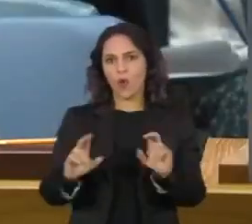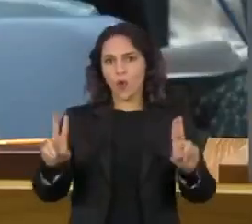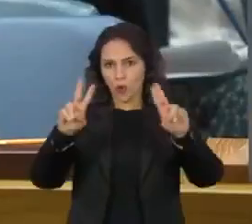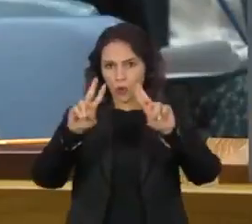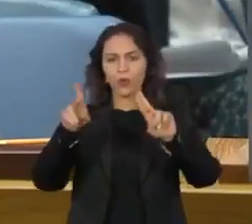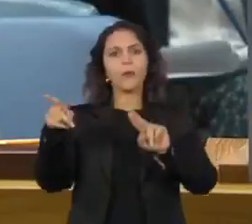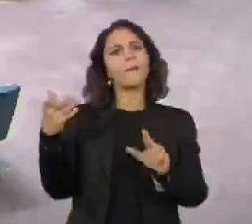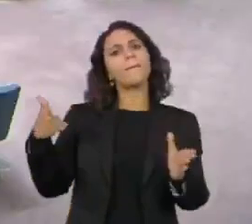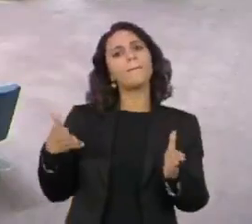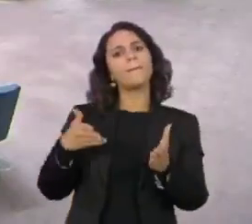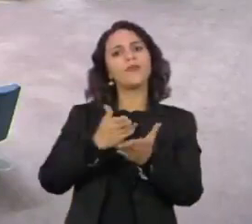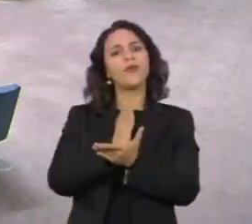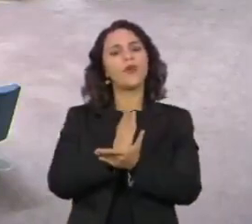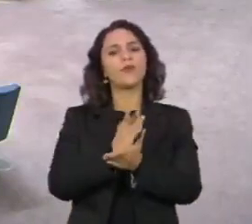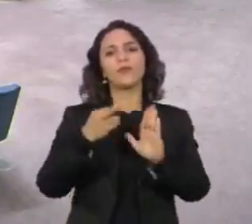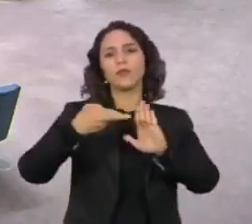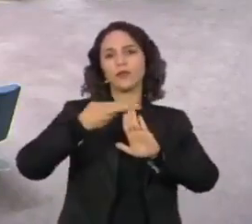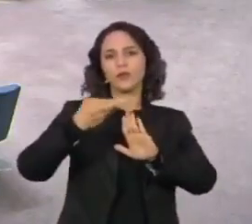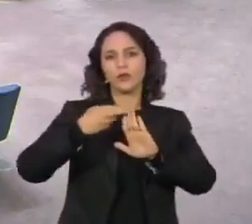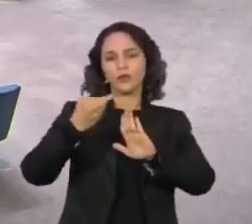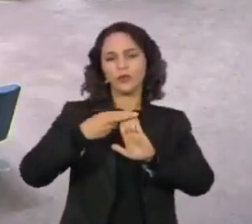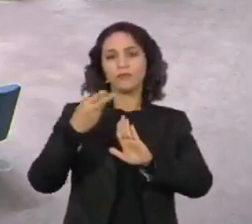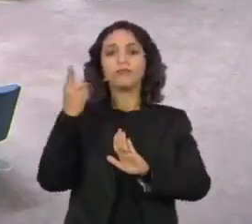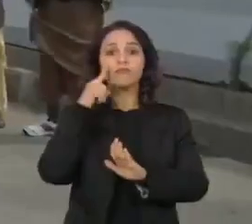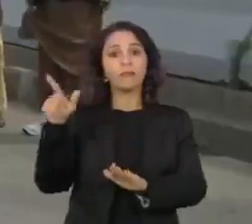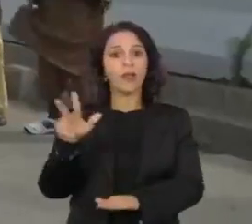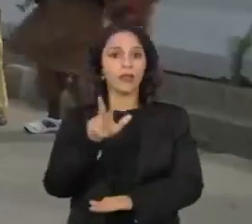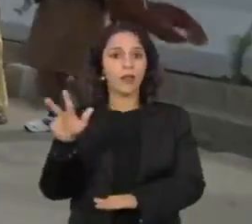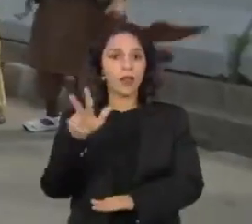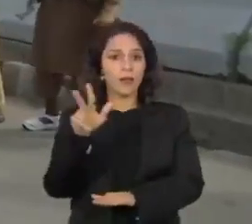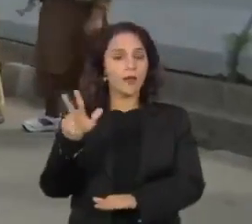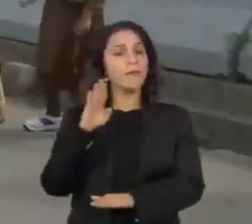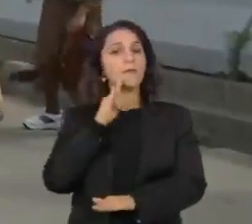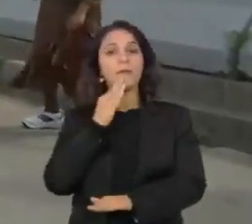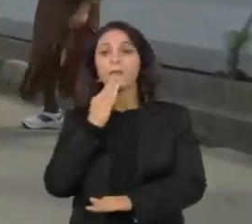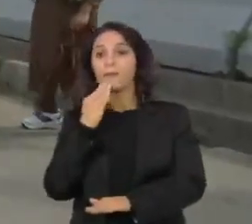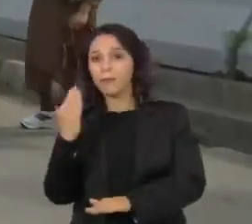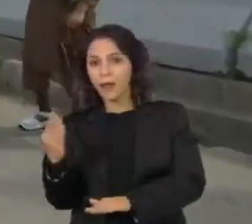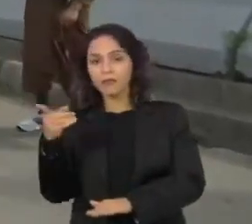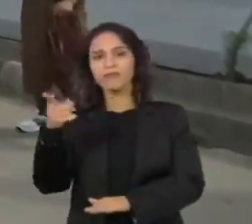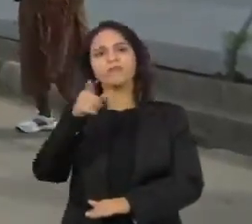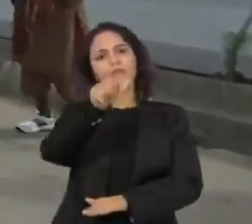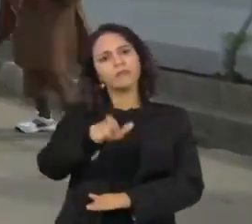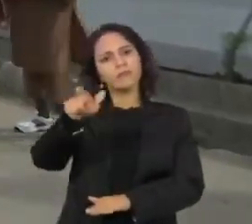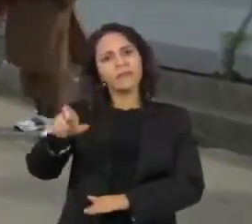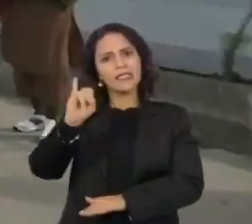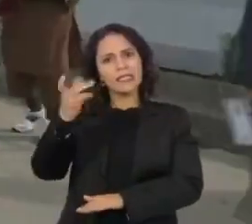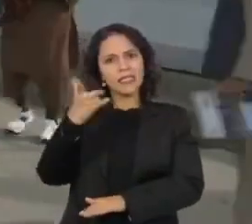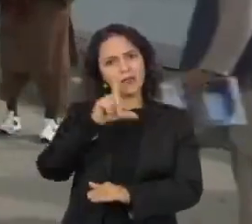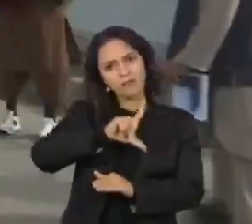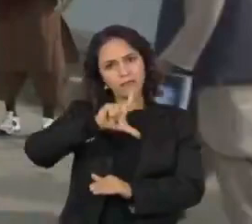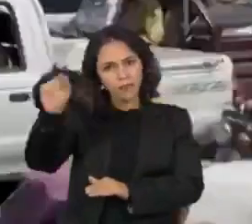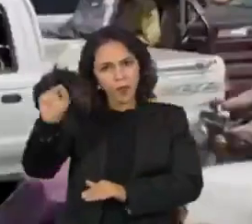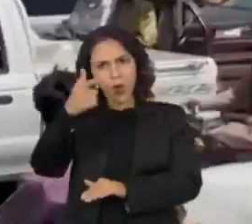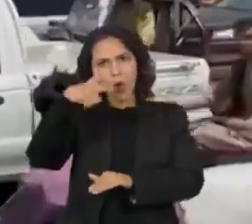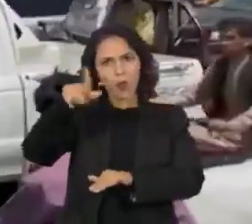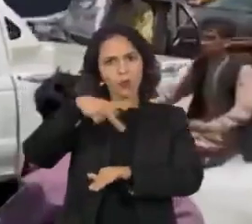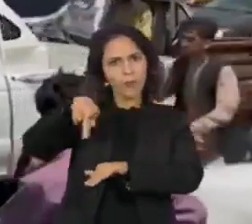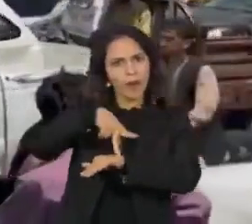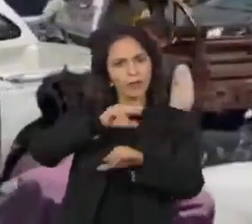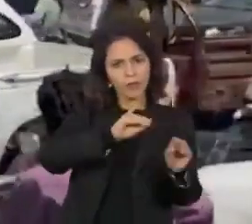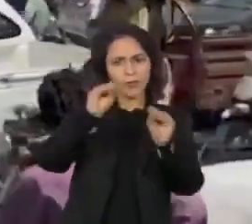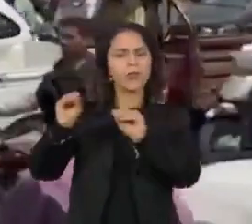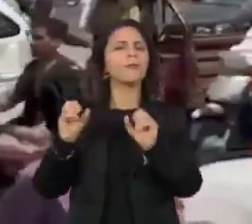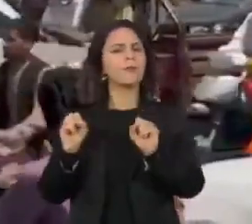aprovou uma resolução para demandado Talibã que os cidadãos tenham liberdade de deixar o país se quiserem